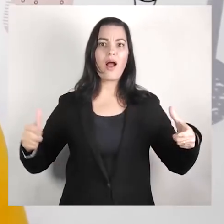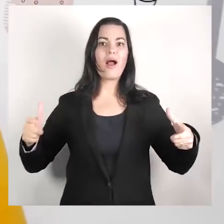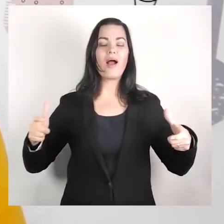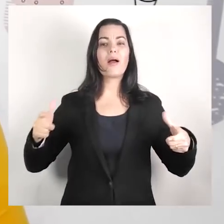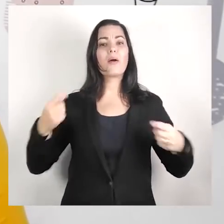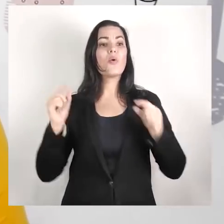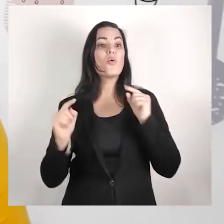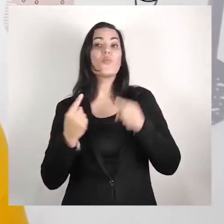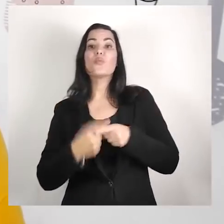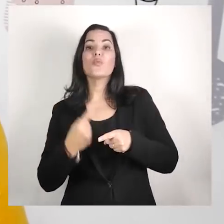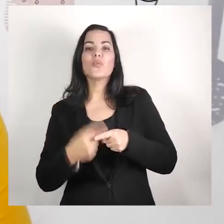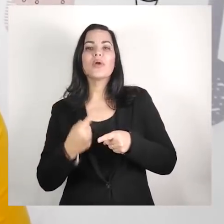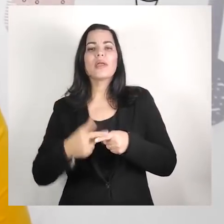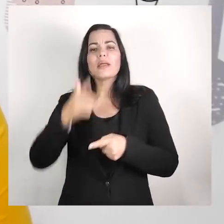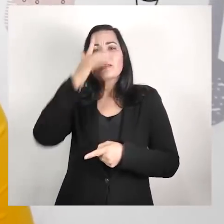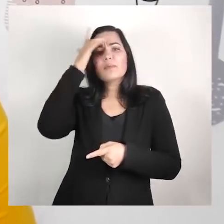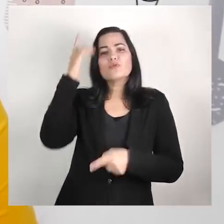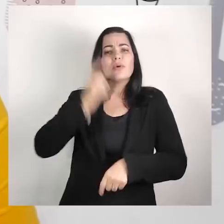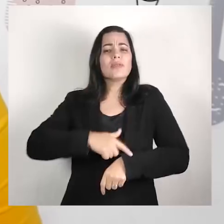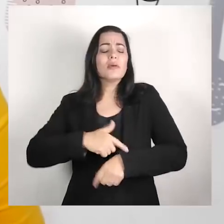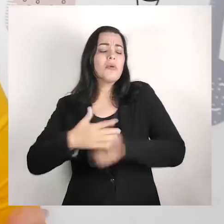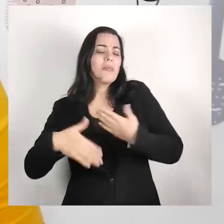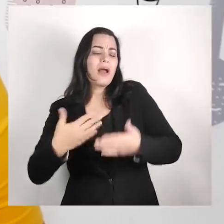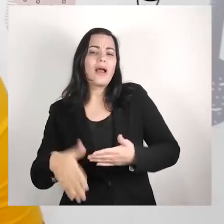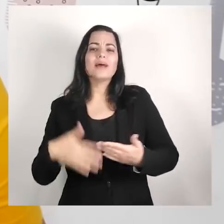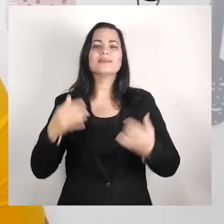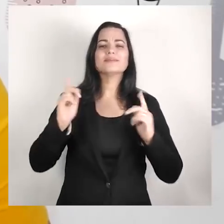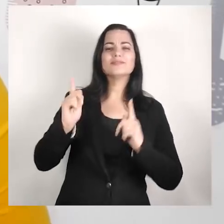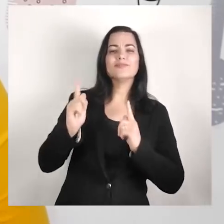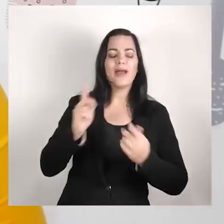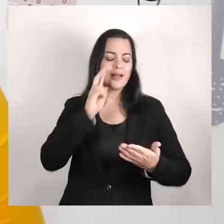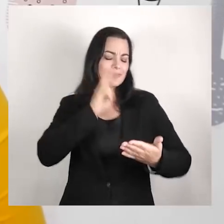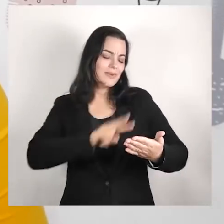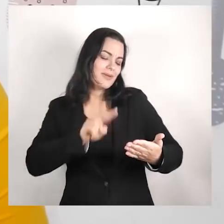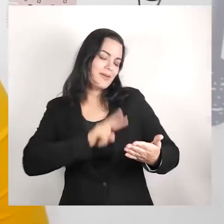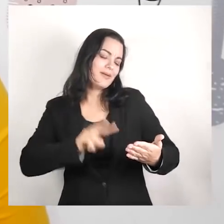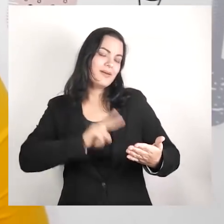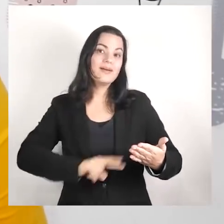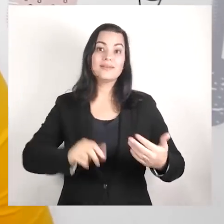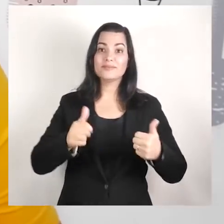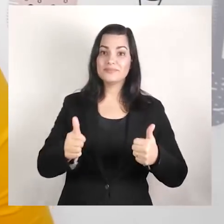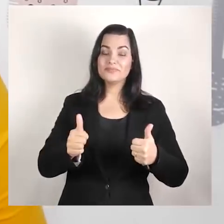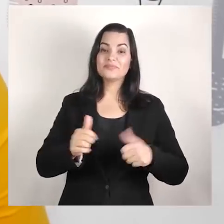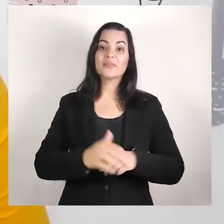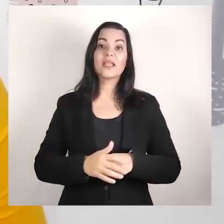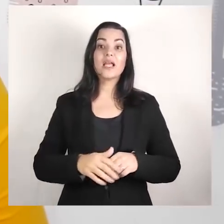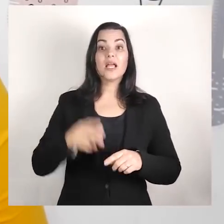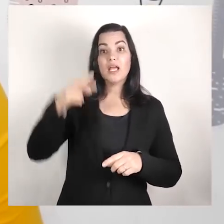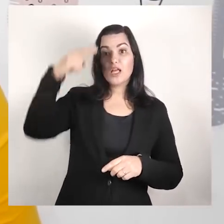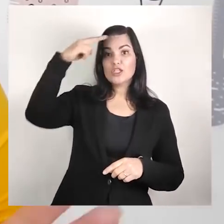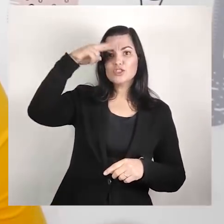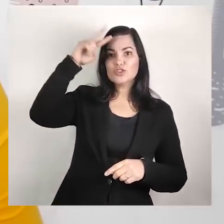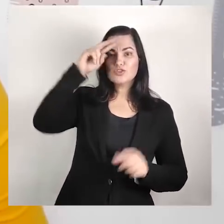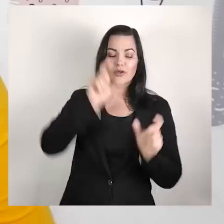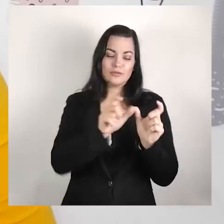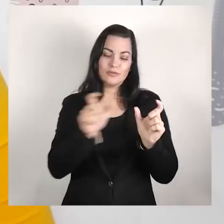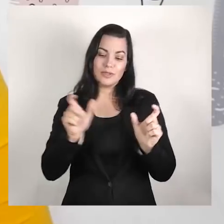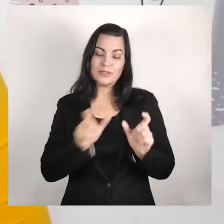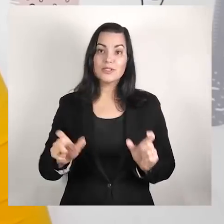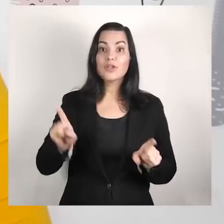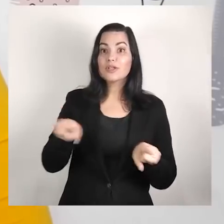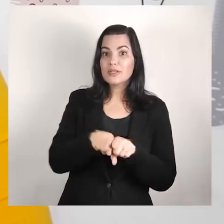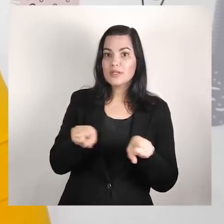vez mais o seu uso para distração, passatempo das pessoas. As histórias em quadrinhos,